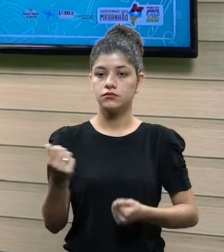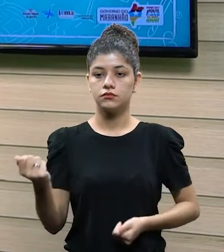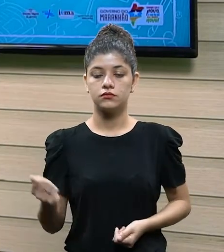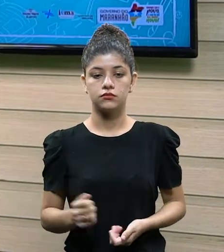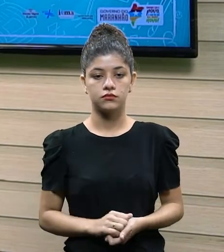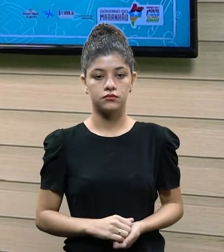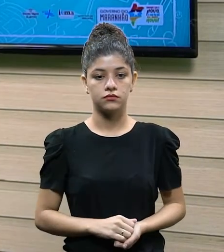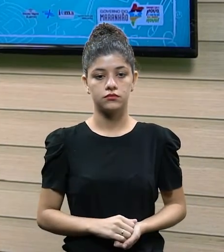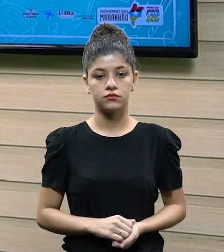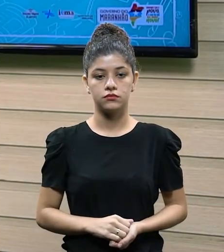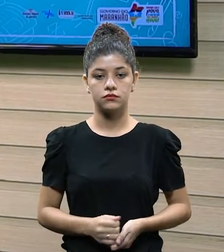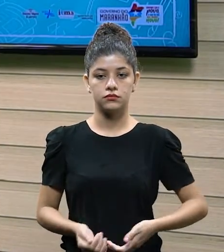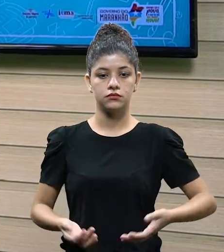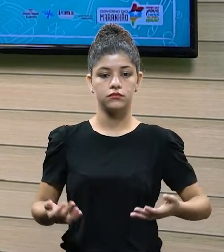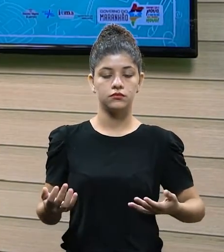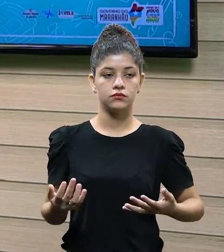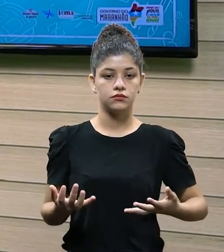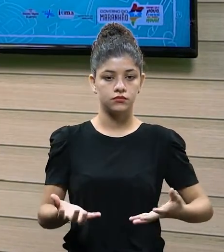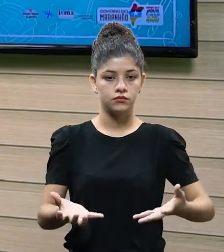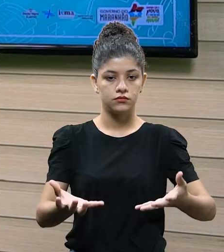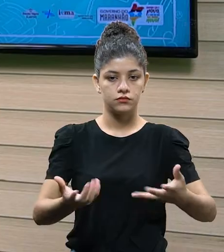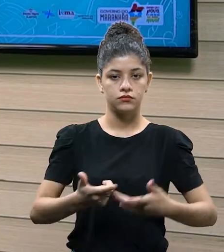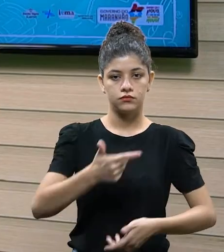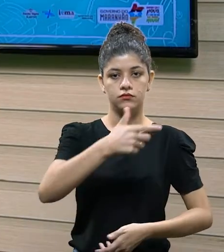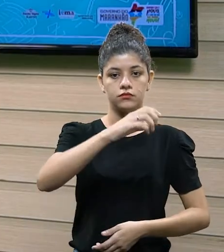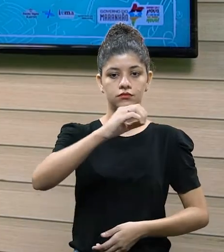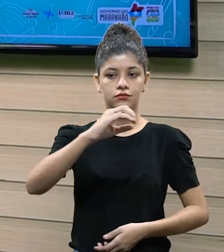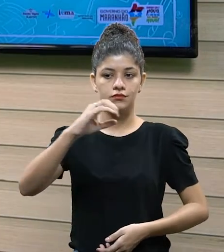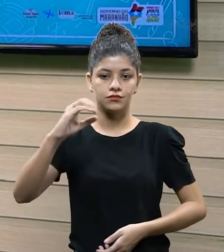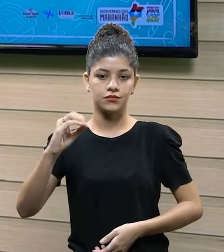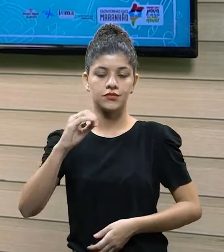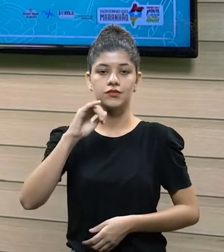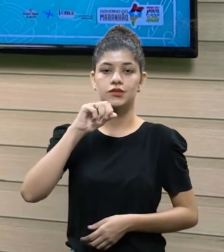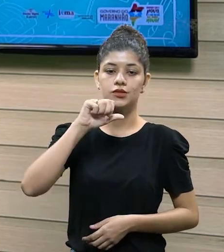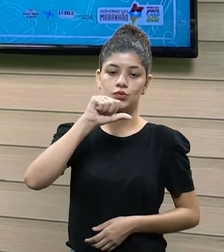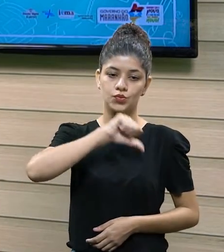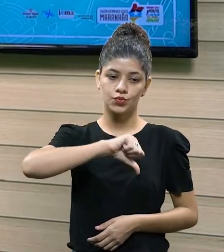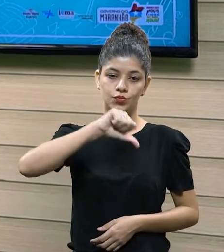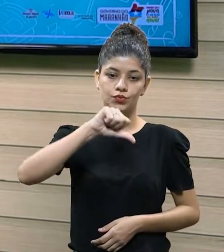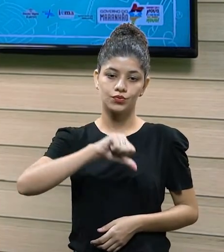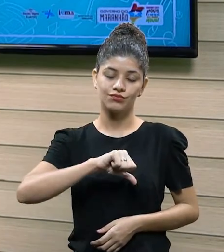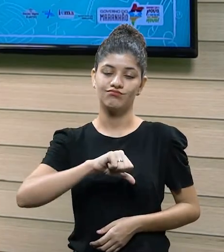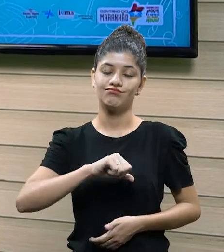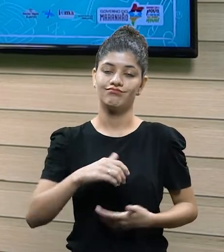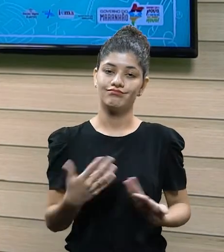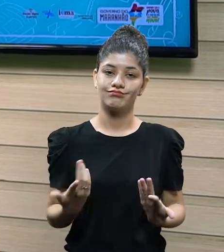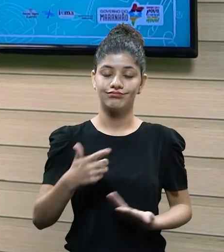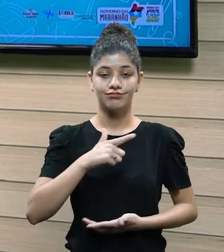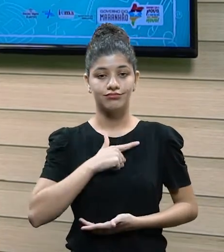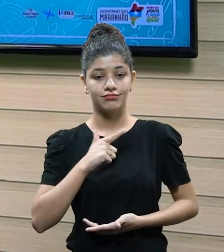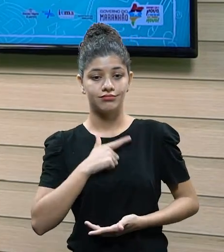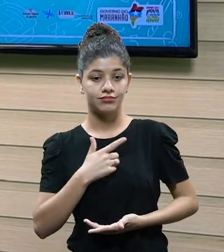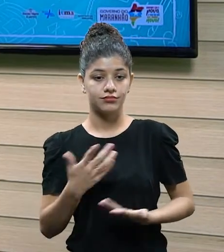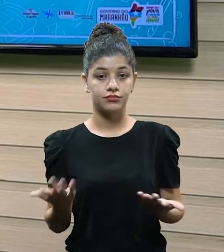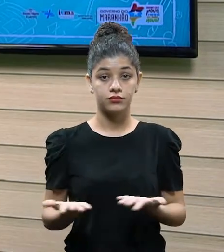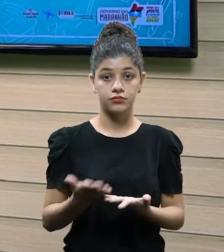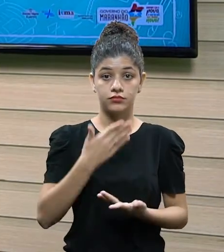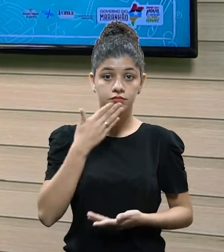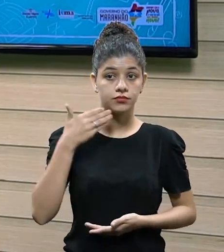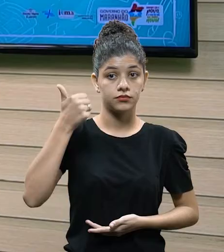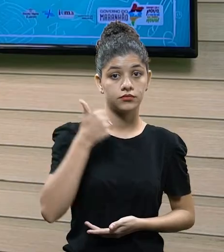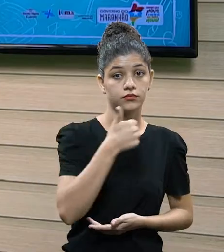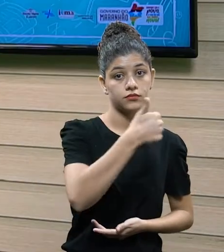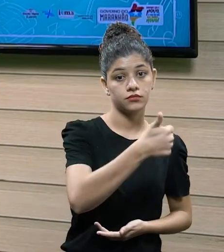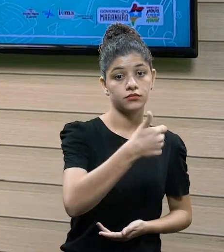Não adianta eu querer produzir 200 sem qualidade. O cliente reclamar, ficar mal feito. Então é mais antes eu produzir